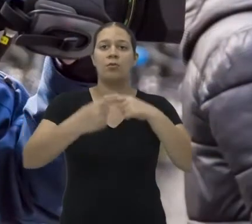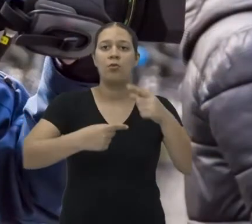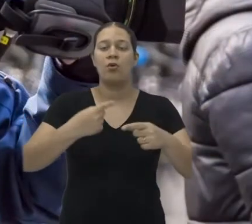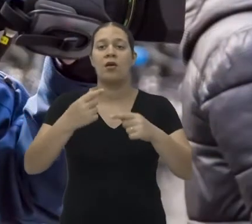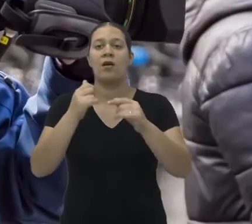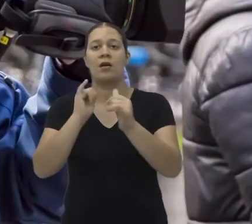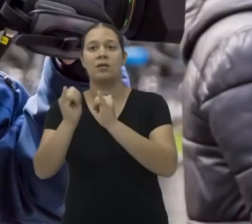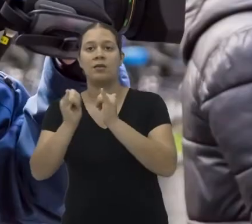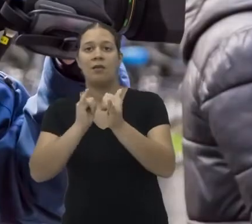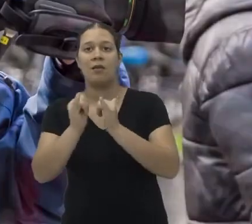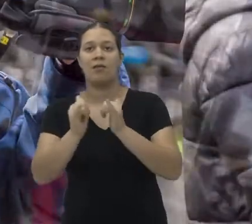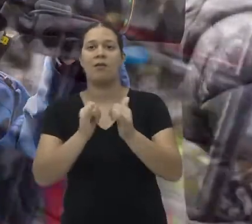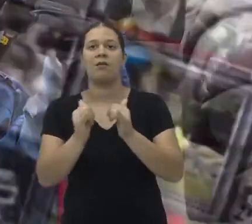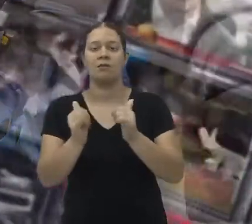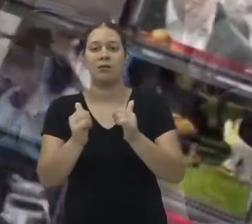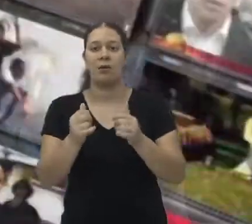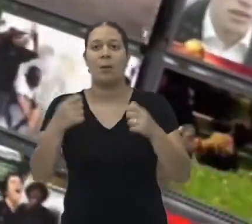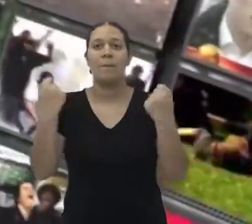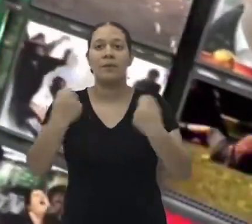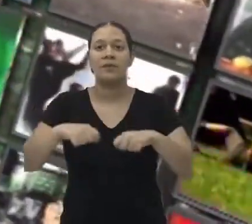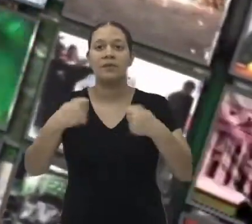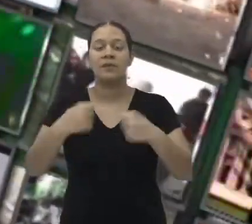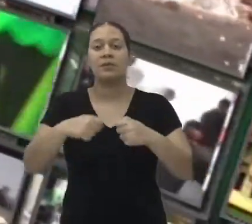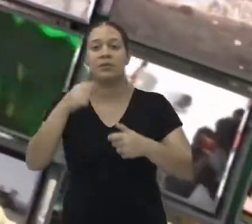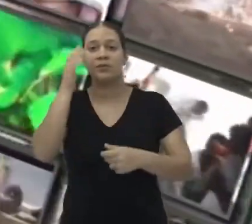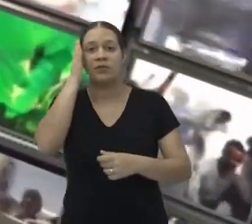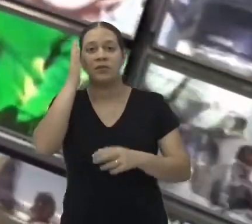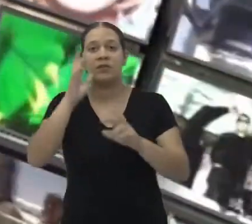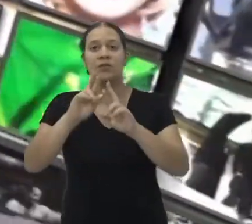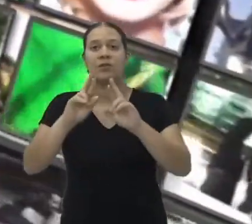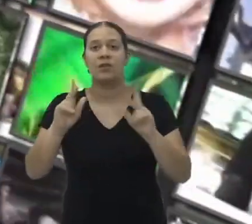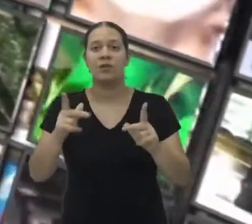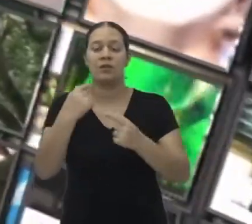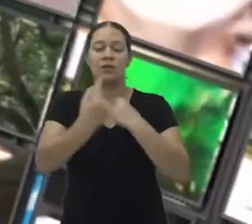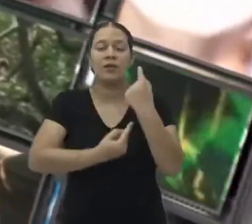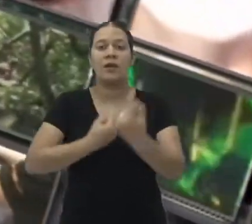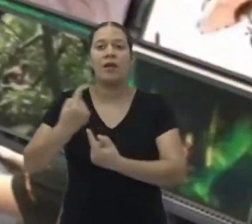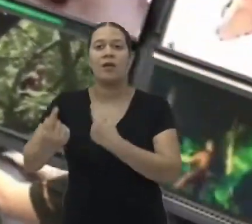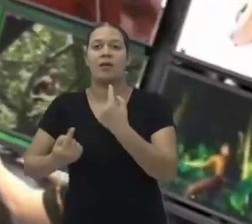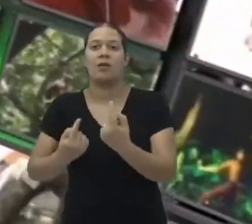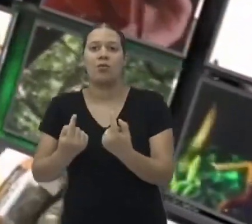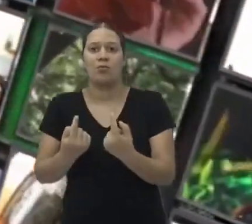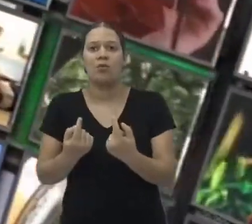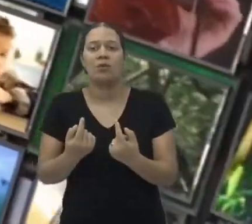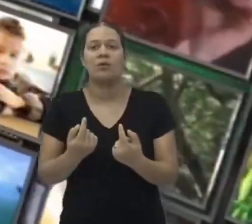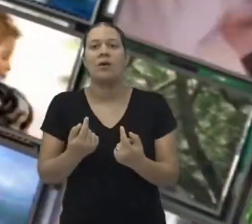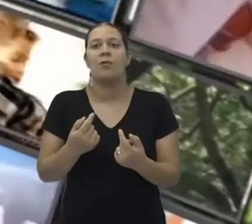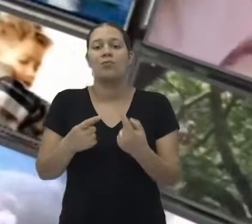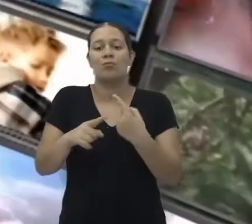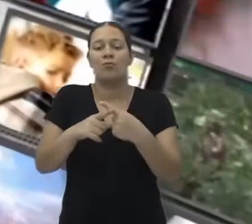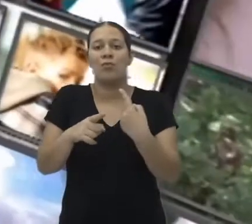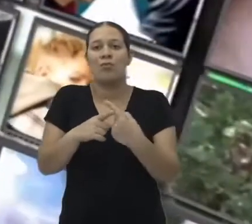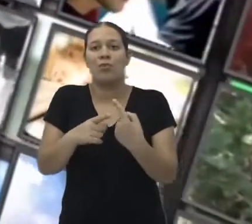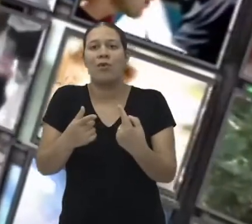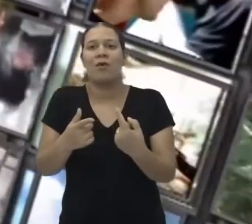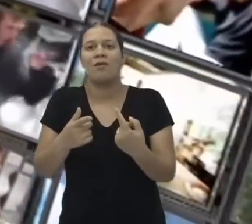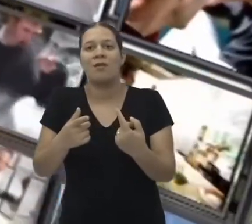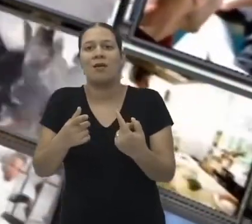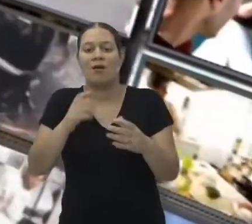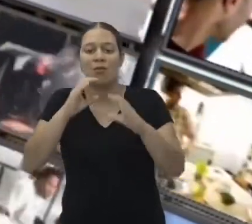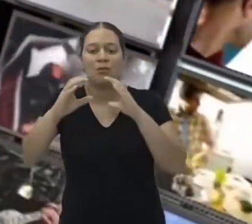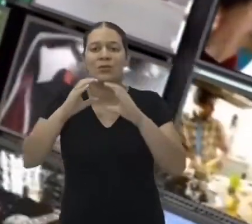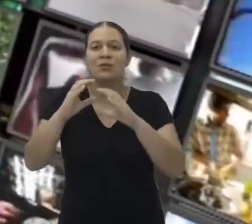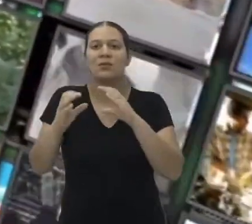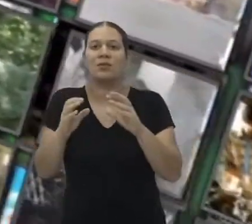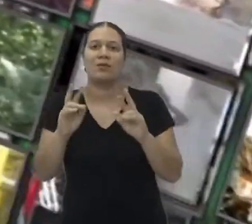ao excesso que a internet proporciona. É preciso entender as diferenças de cada mídia, para não cair em pegadinhas